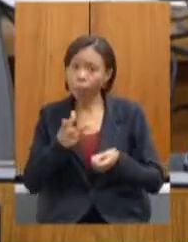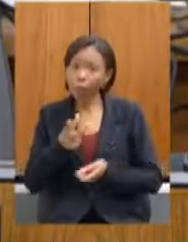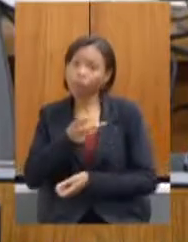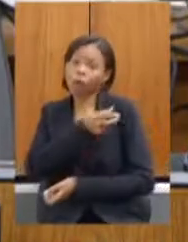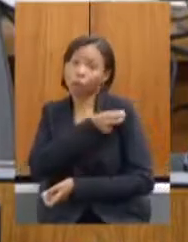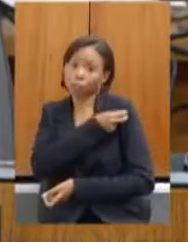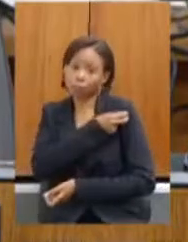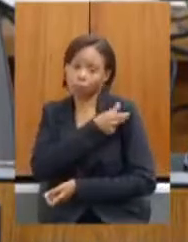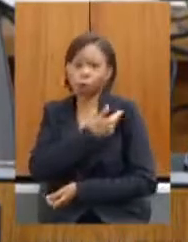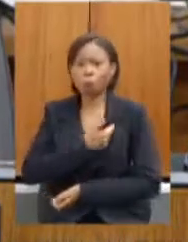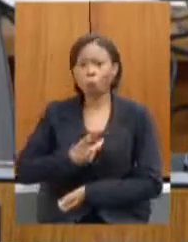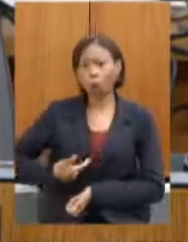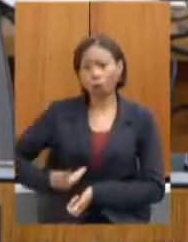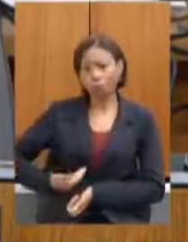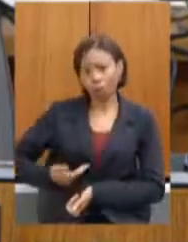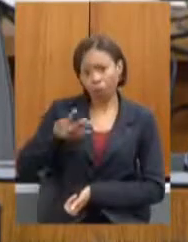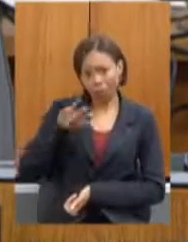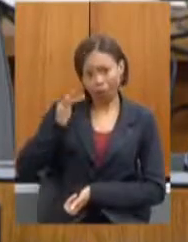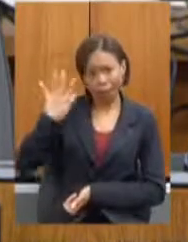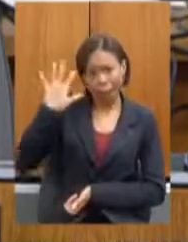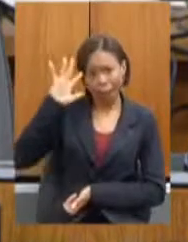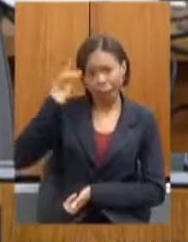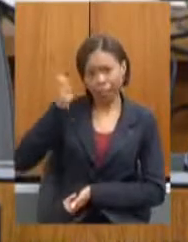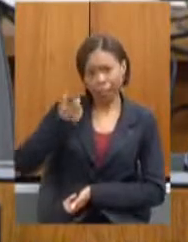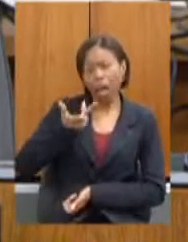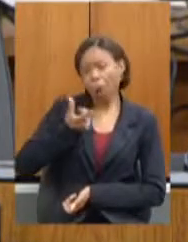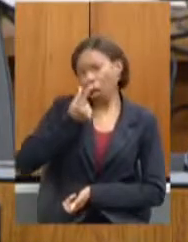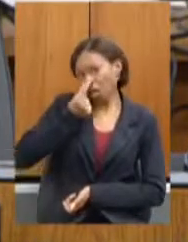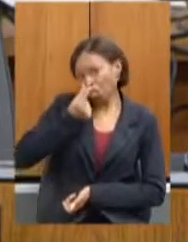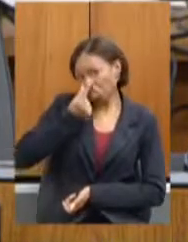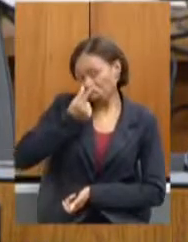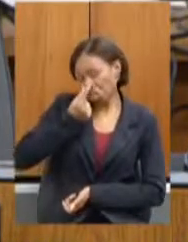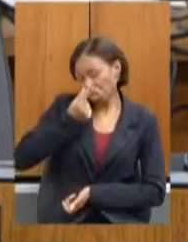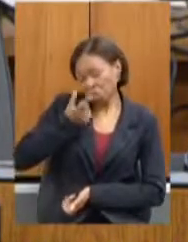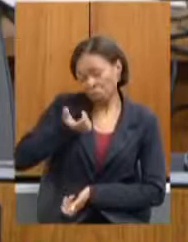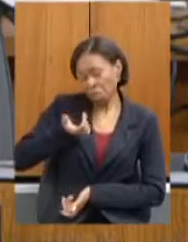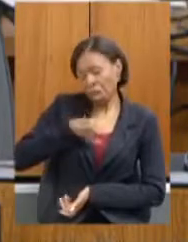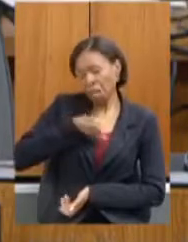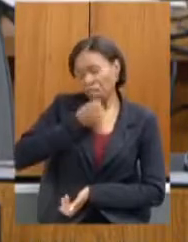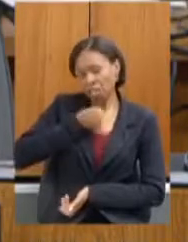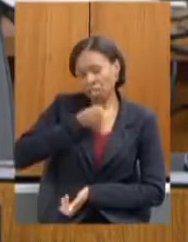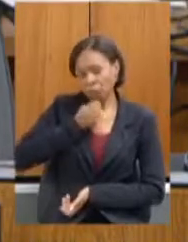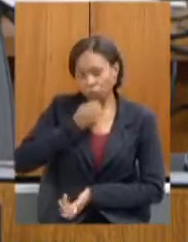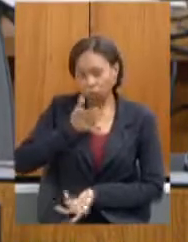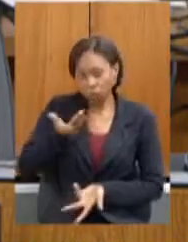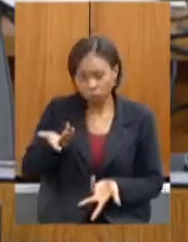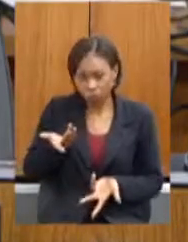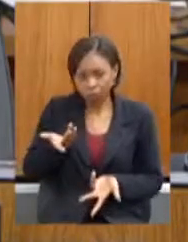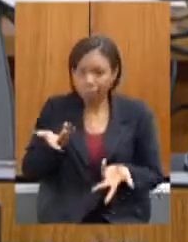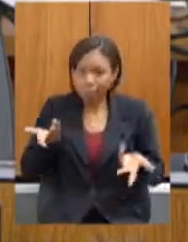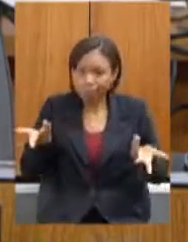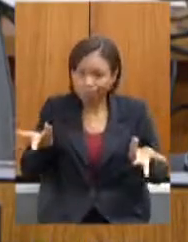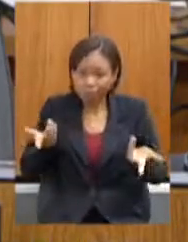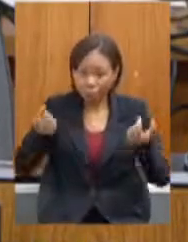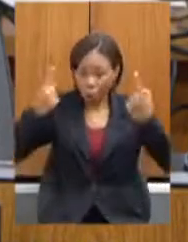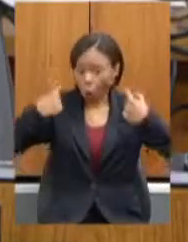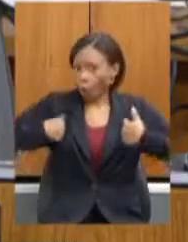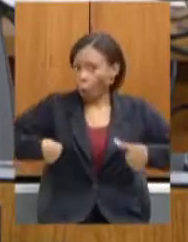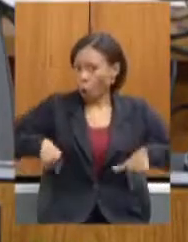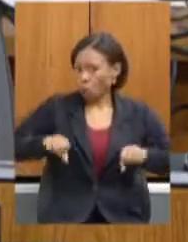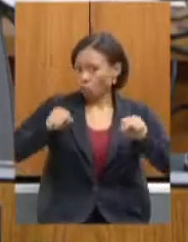o governo federal que acha que é uma gripezinha né e o porte Atlético impossibilita impede a contaminação e preocupa